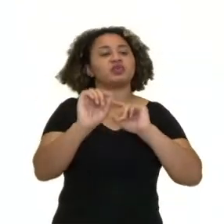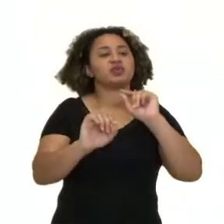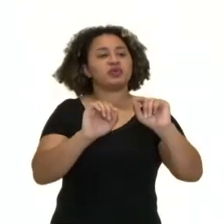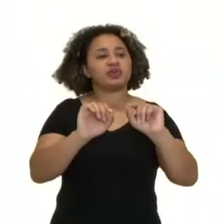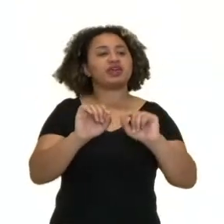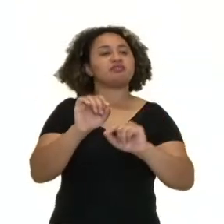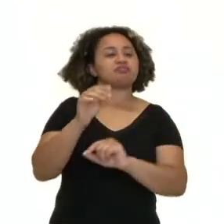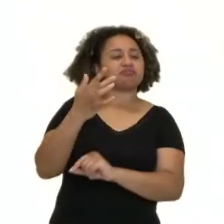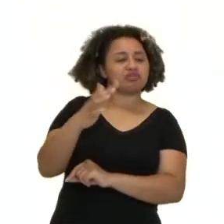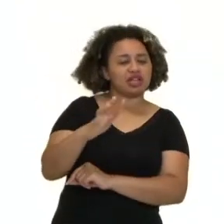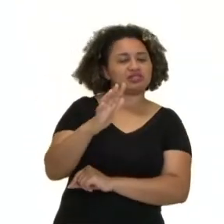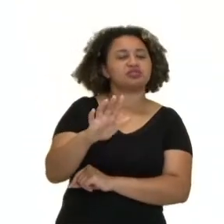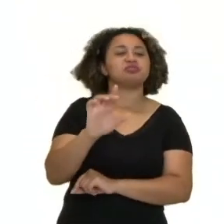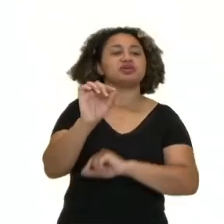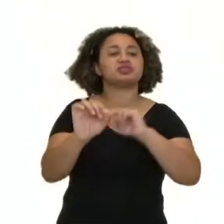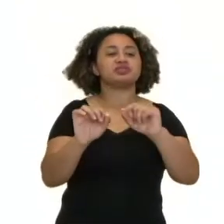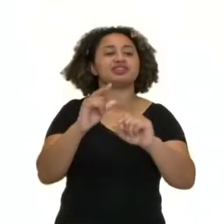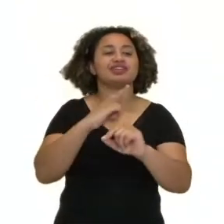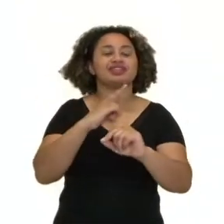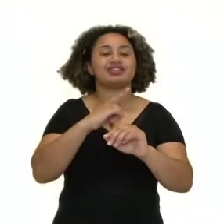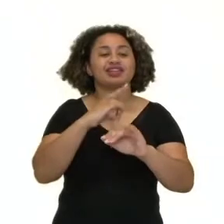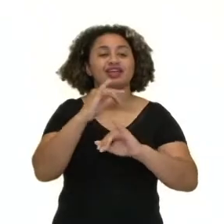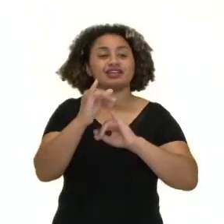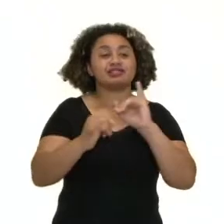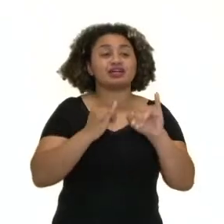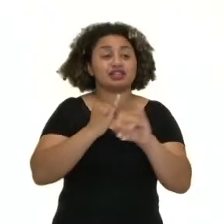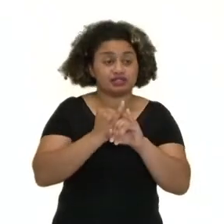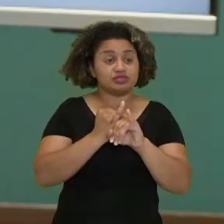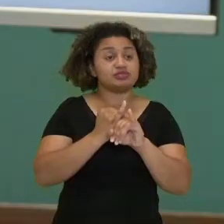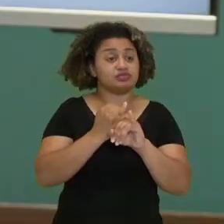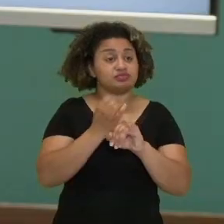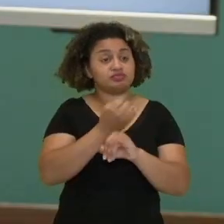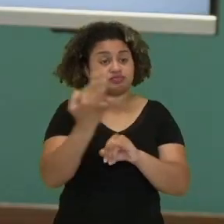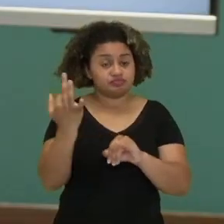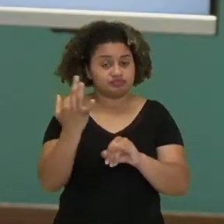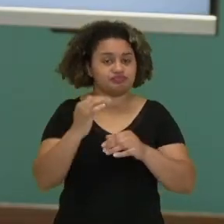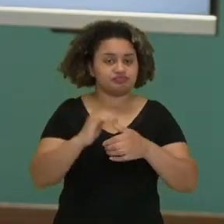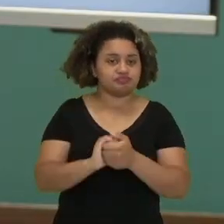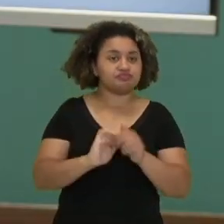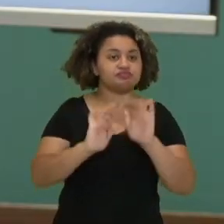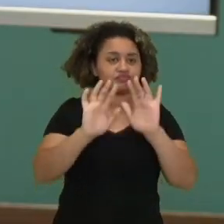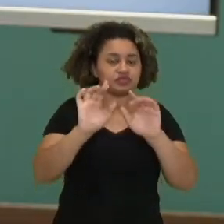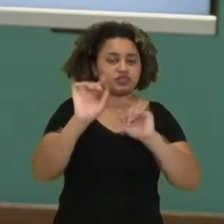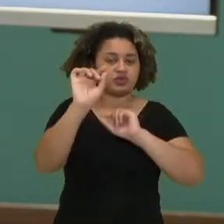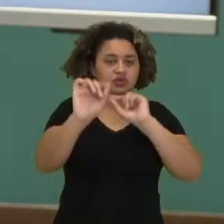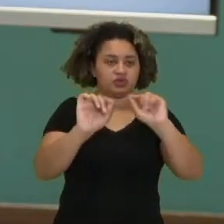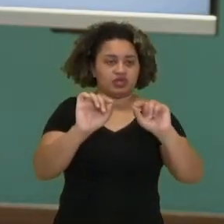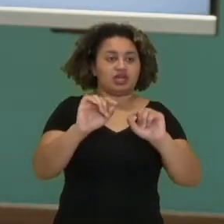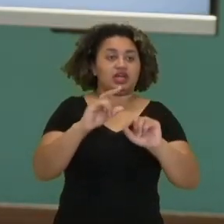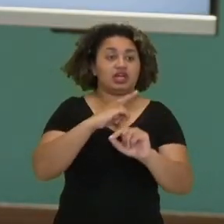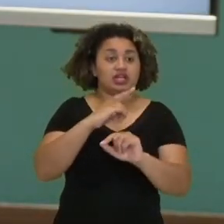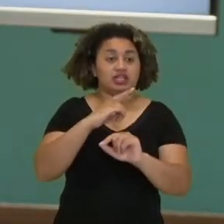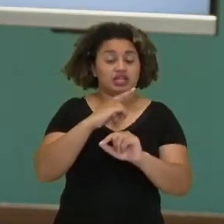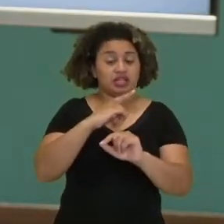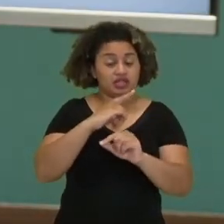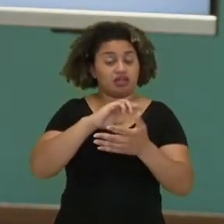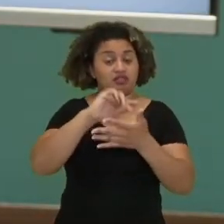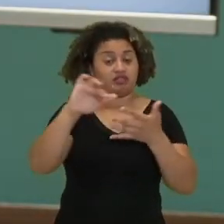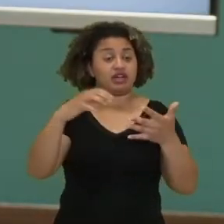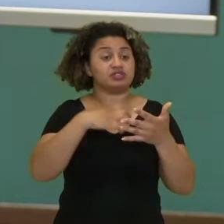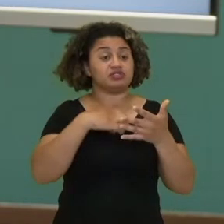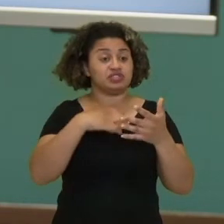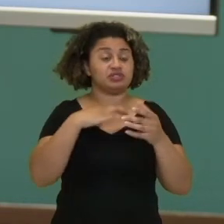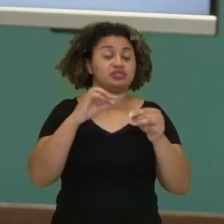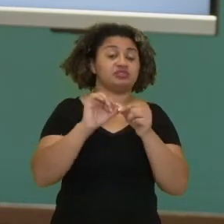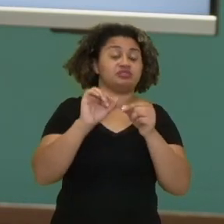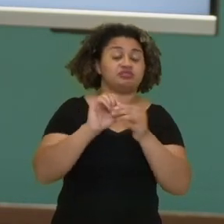pesquisados aproximadamente possuíam a internet? Então, novamente, né? Tem várias formas de fazer